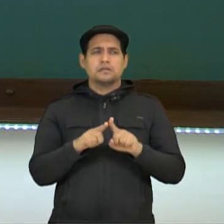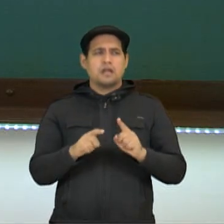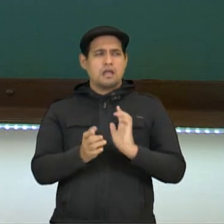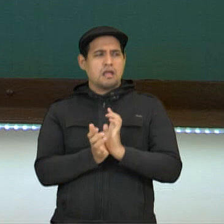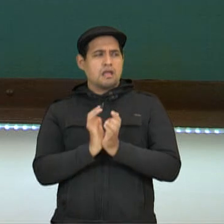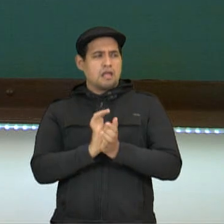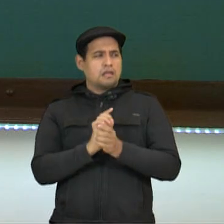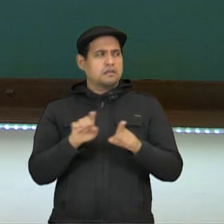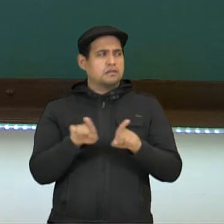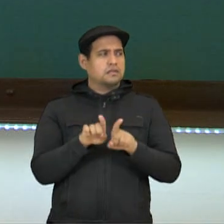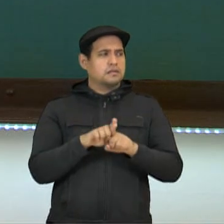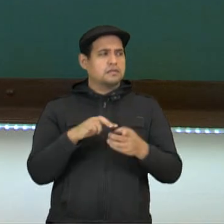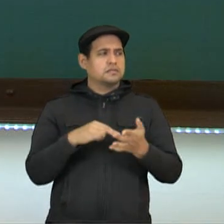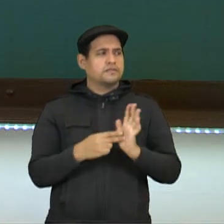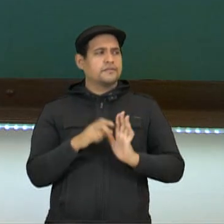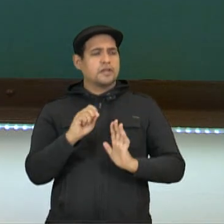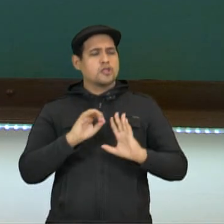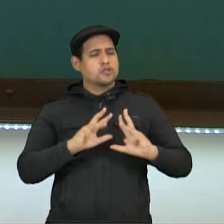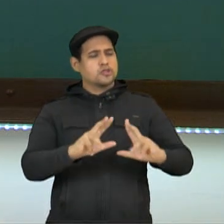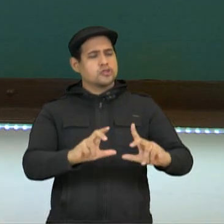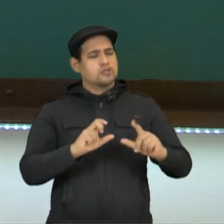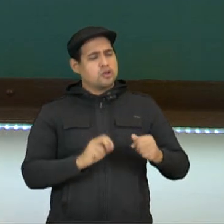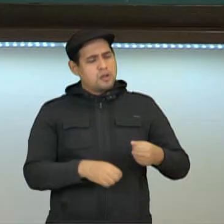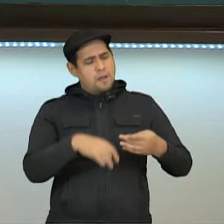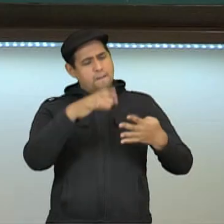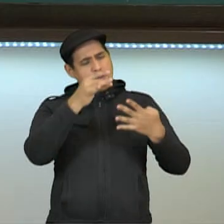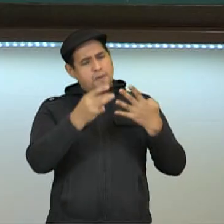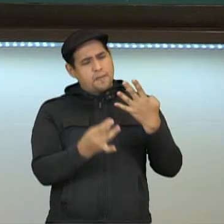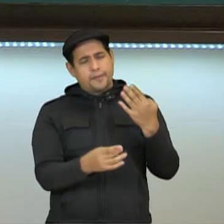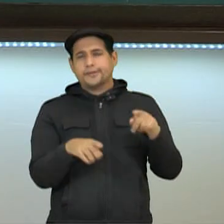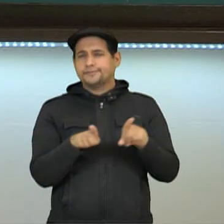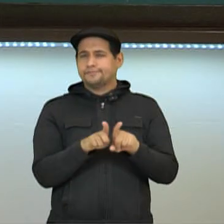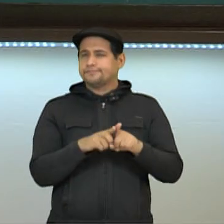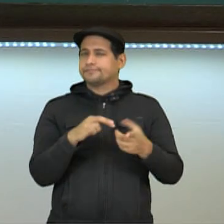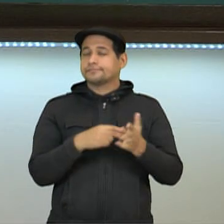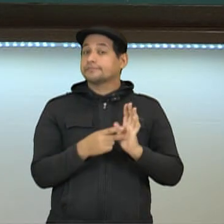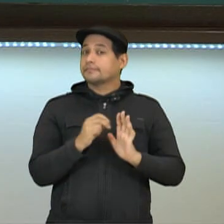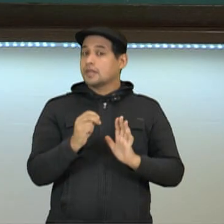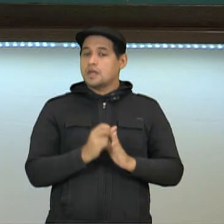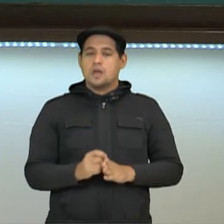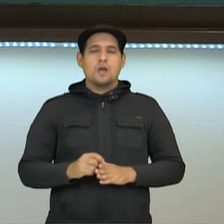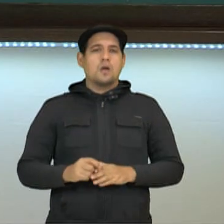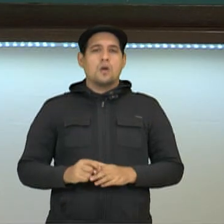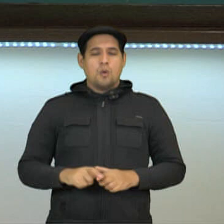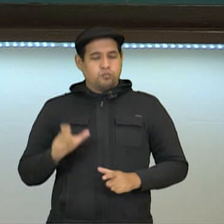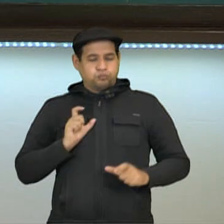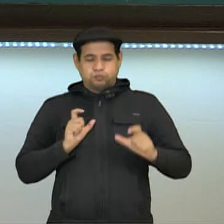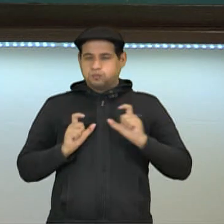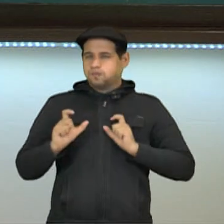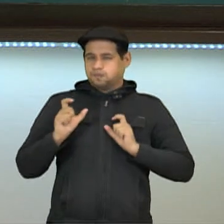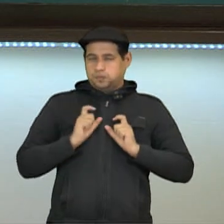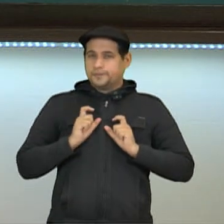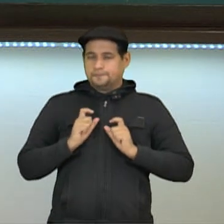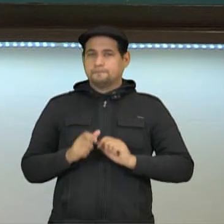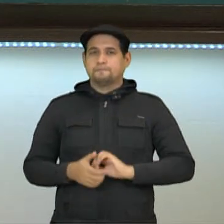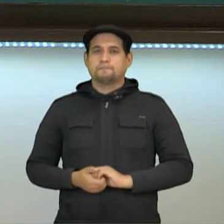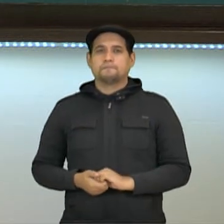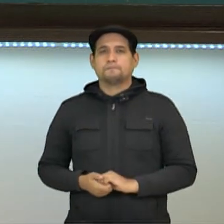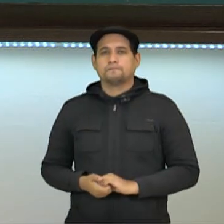escravidão. Então, eram todos os aspectos com os quais eles lucravam no mercantilismo,